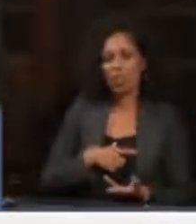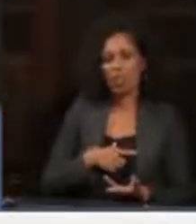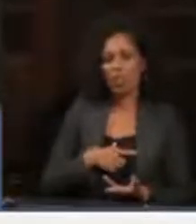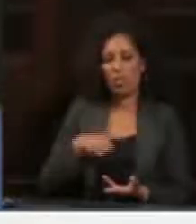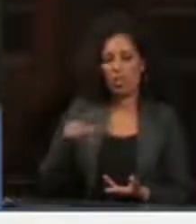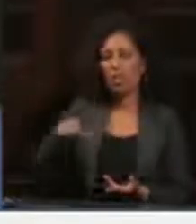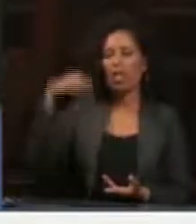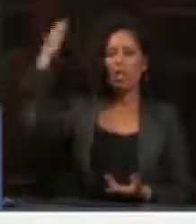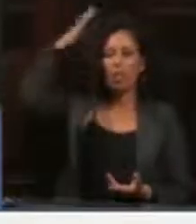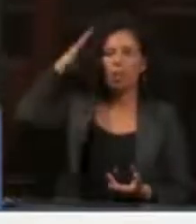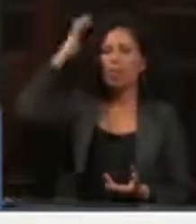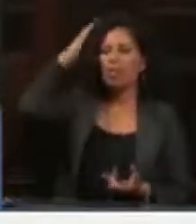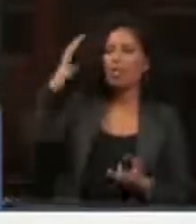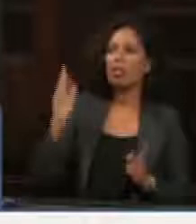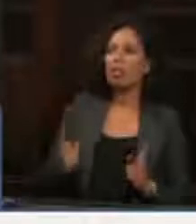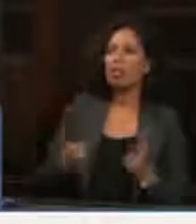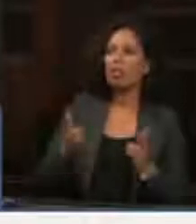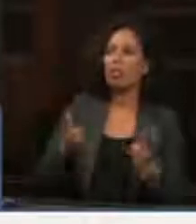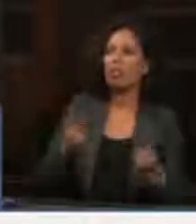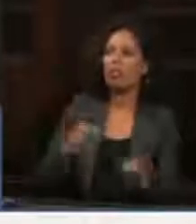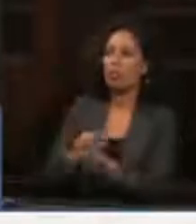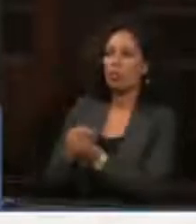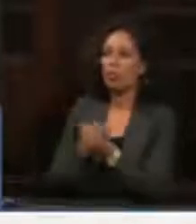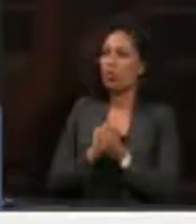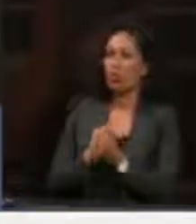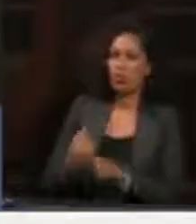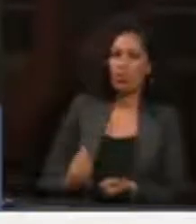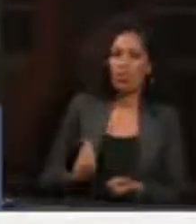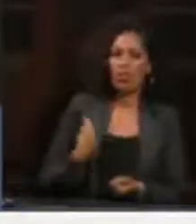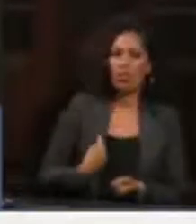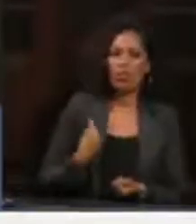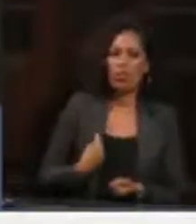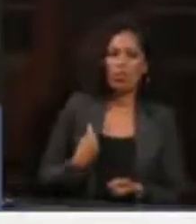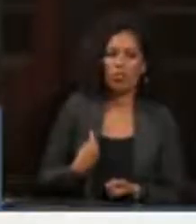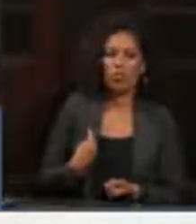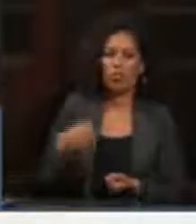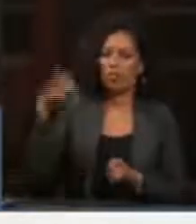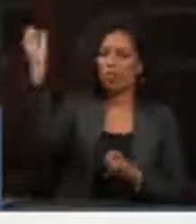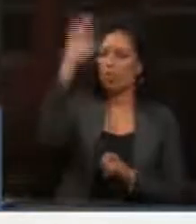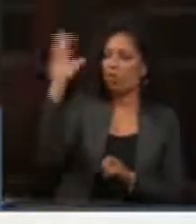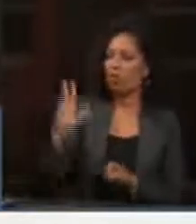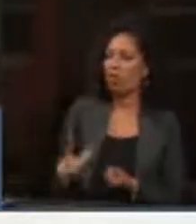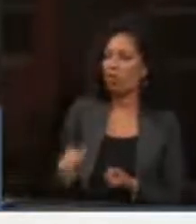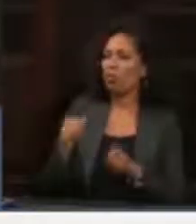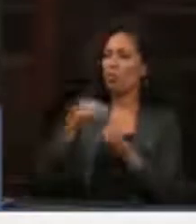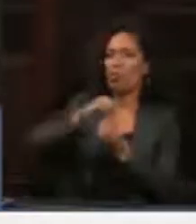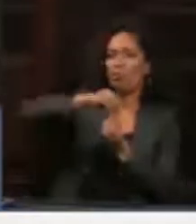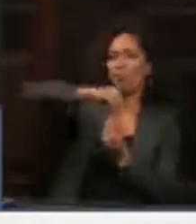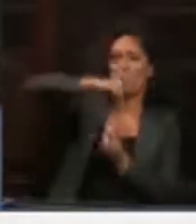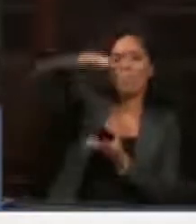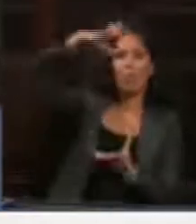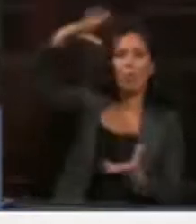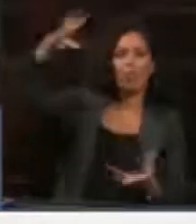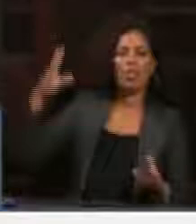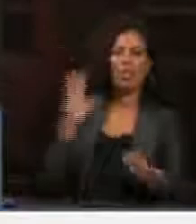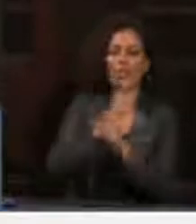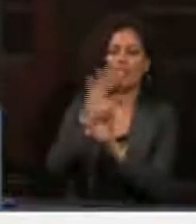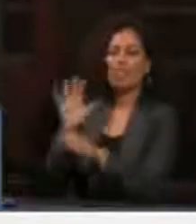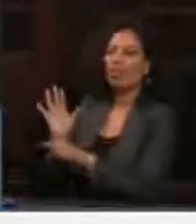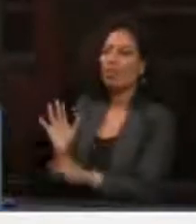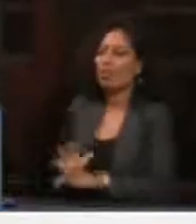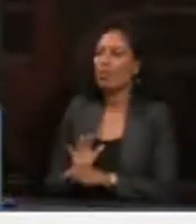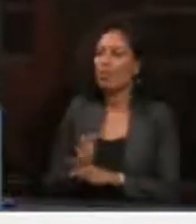presente também em vida, numa vida iluminada, que ilumina coisas que esse